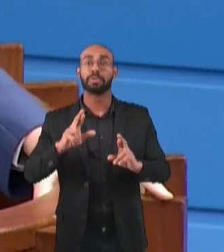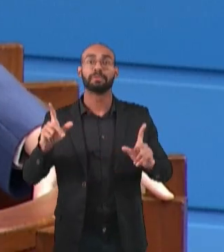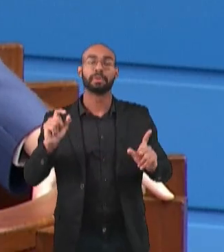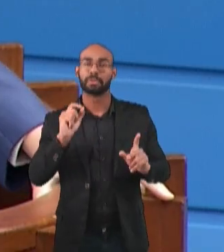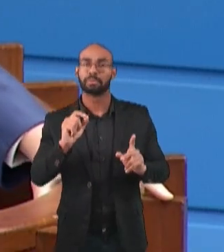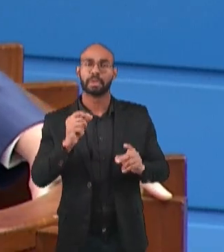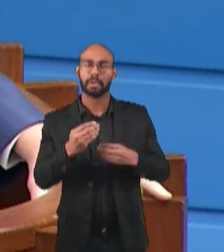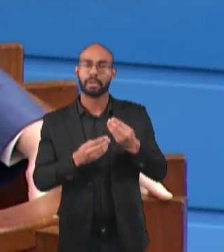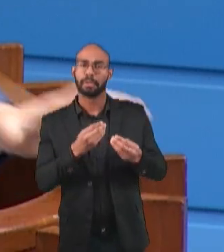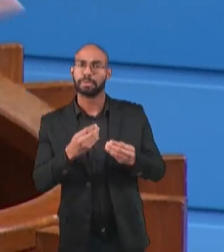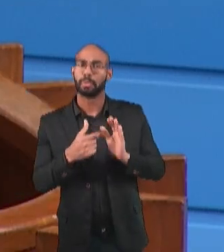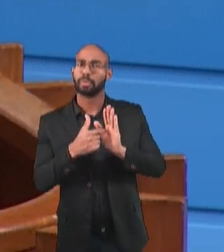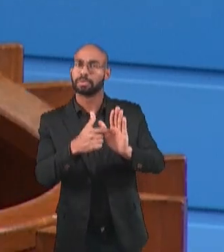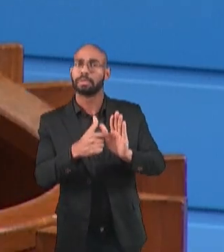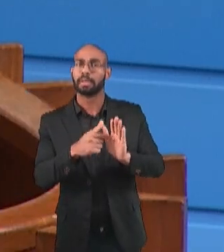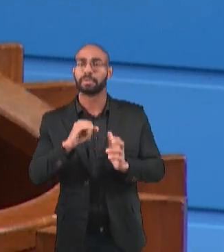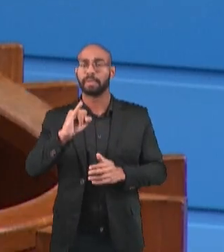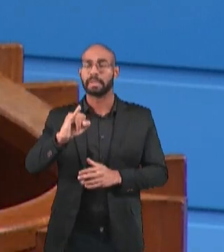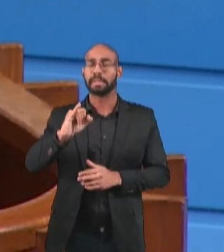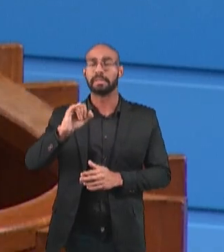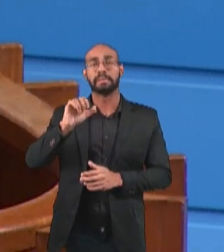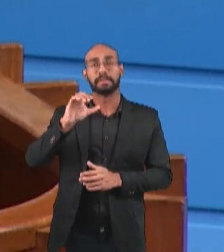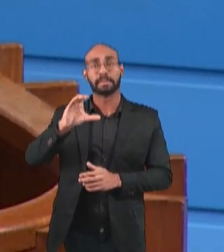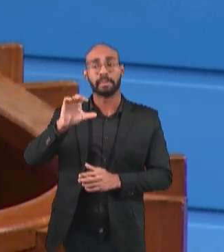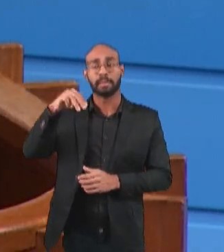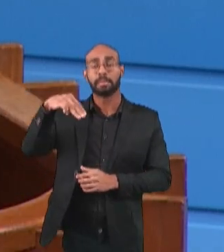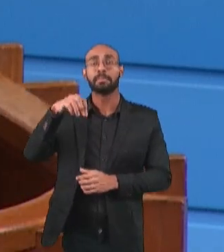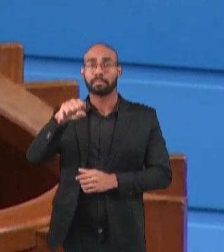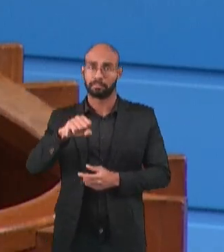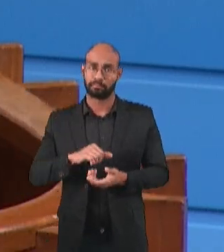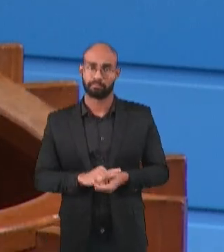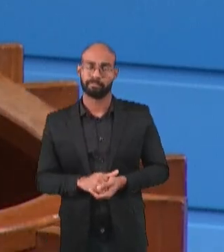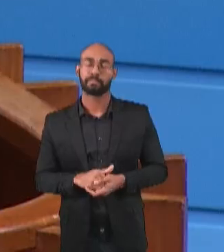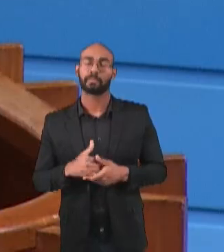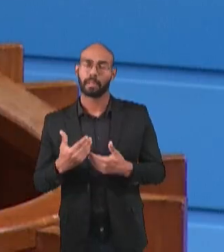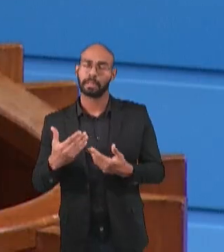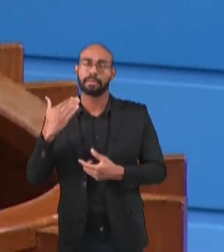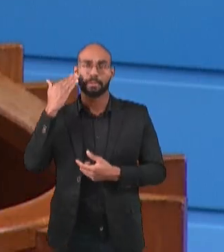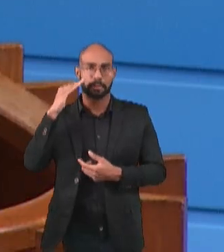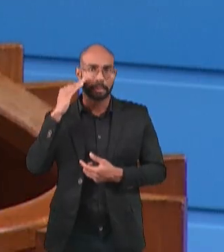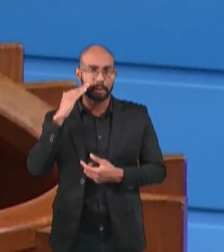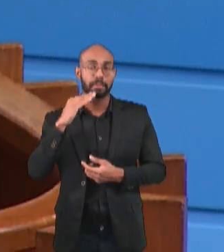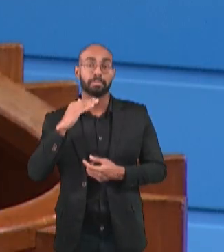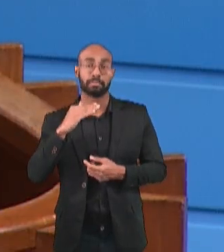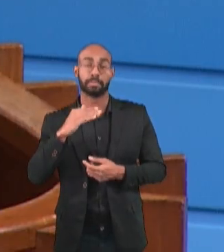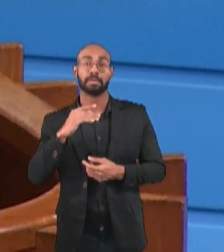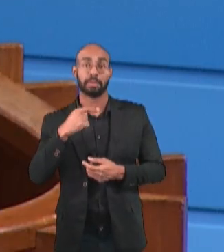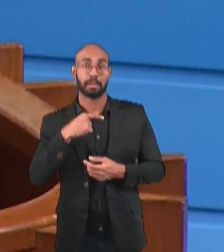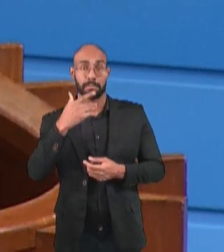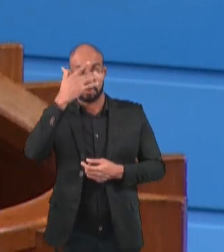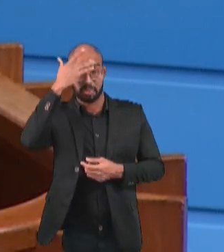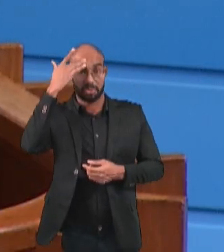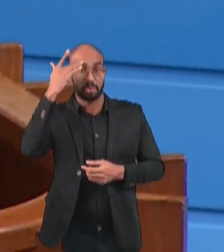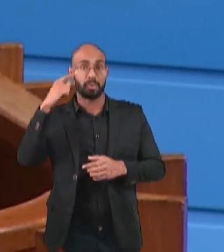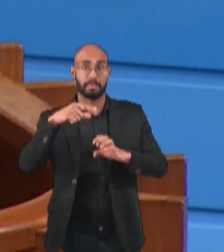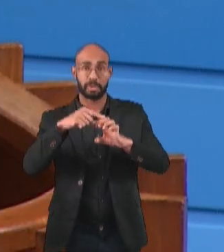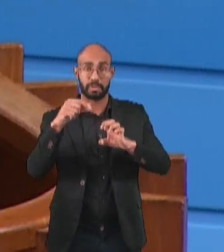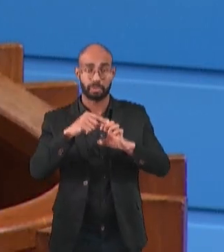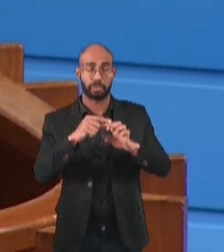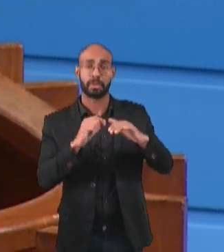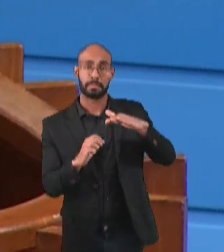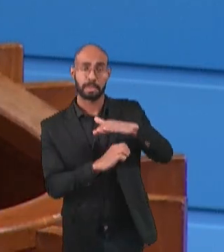diferimento fiscal de ICMS. Entendam, ao pequeno e médio empresário,